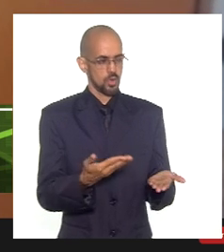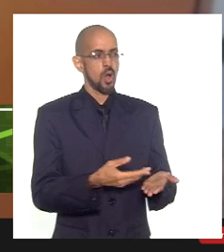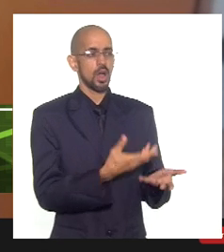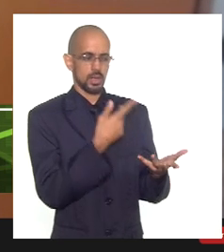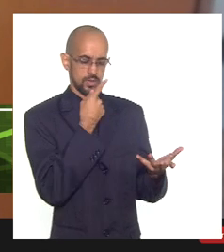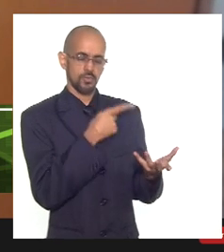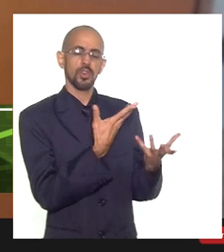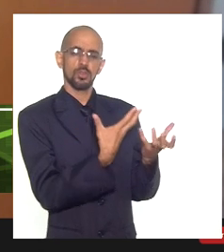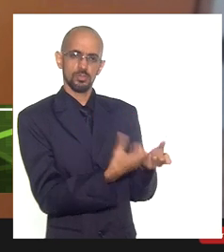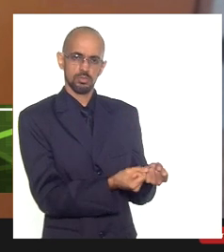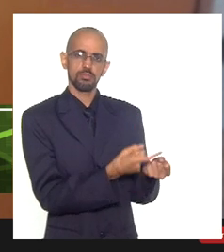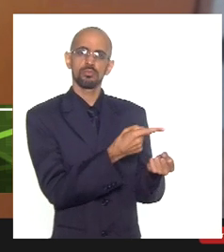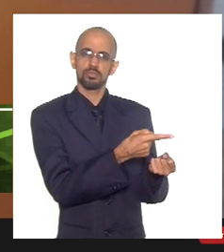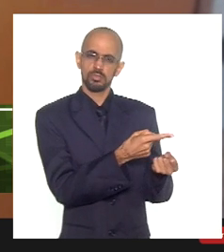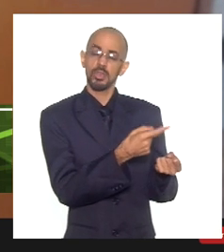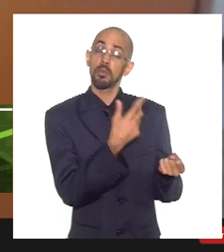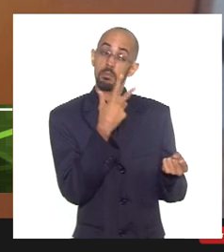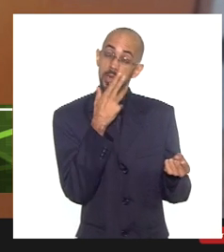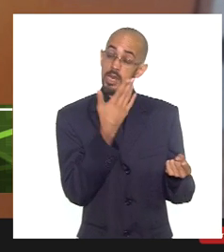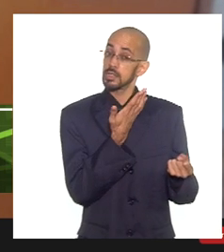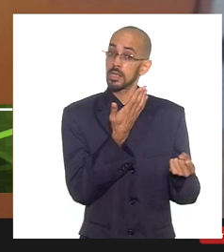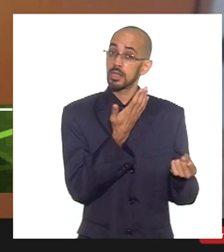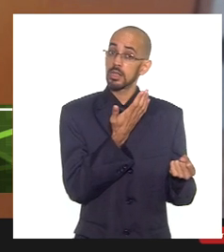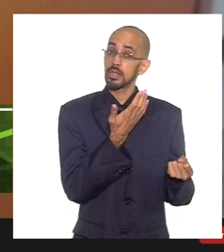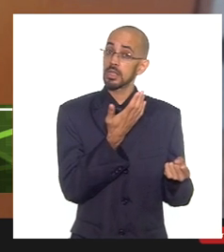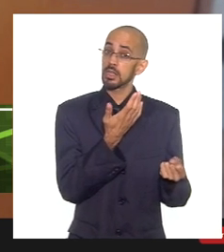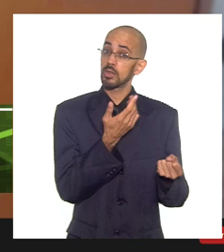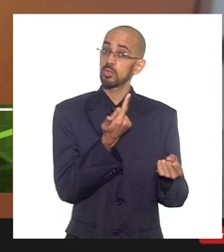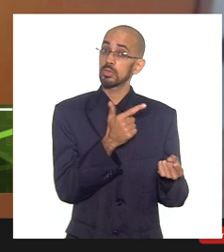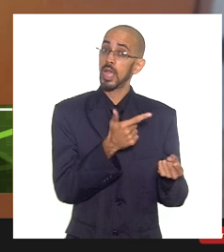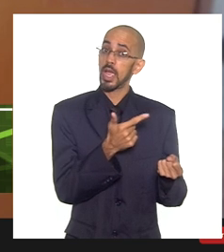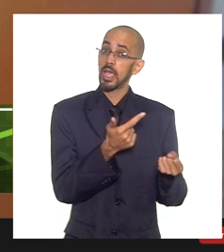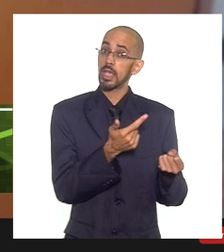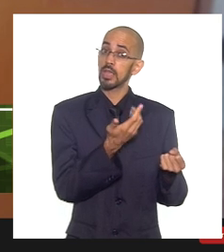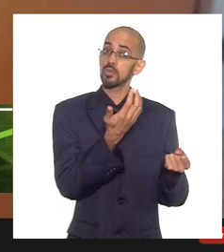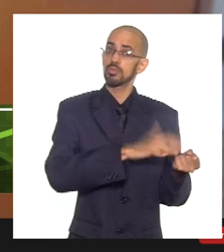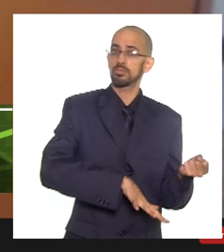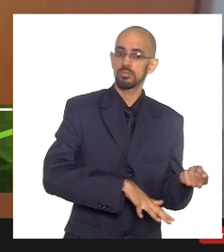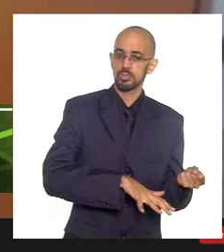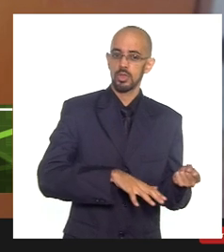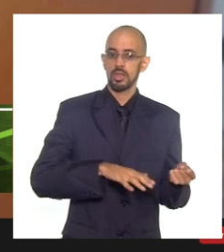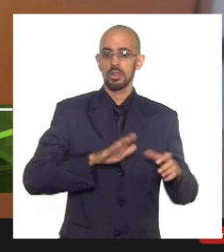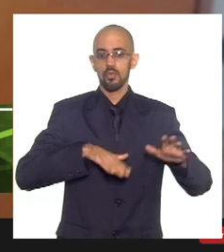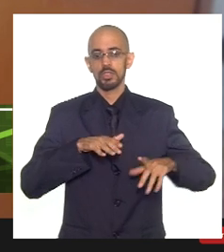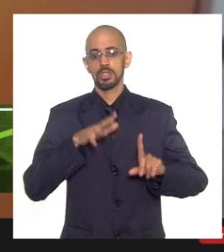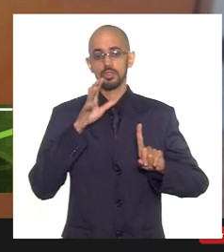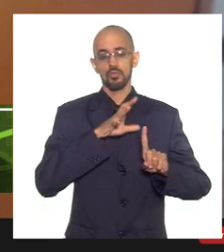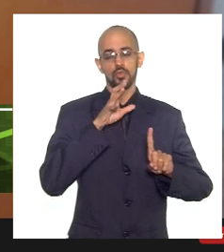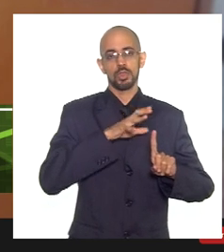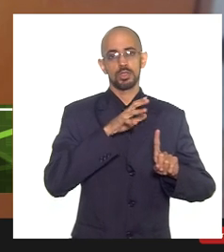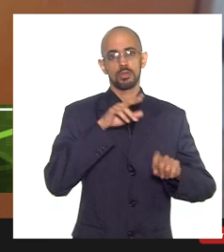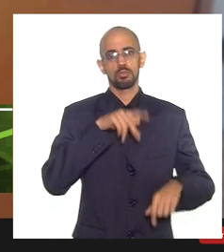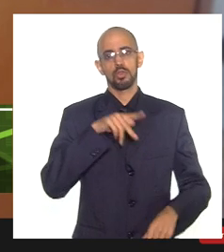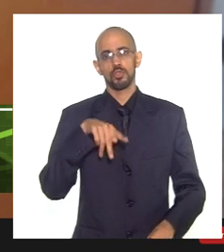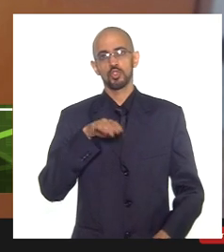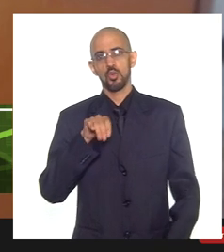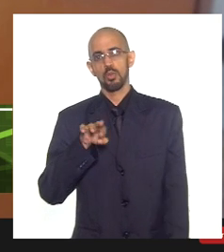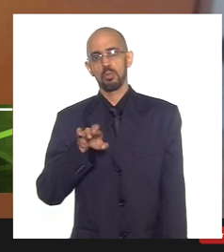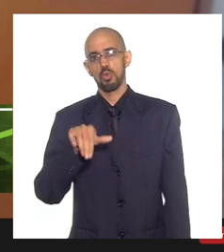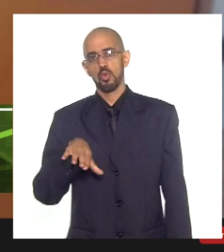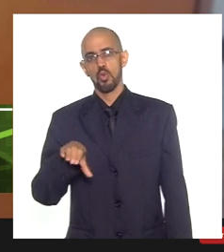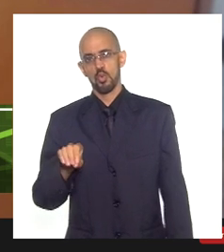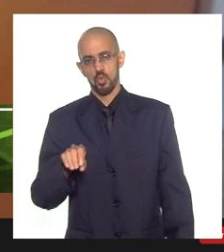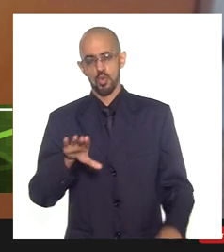favorável ou pelo menos não opõe talvez seja a influência do professor Bruno Sobral mas não não opõe